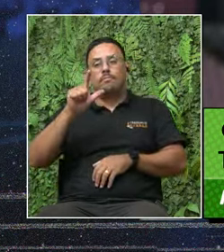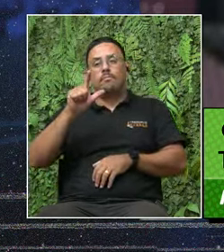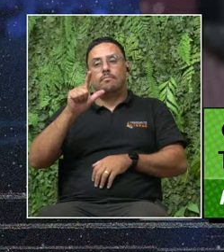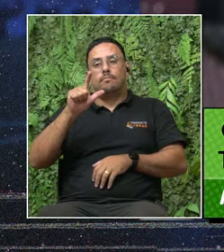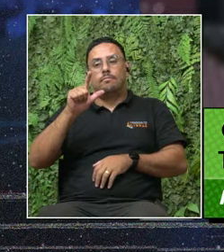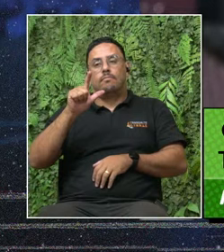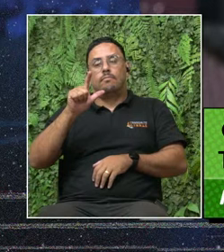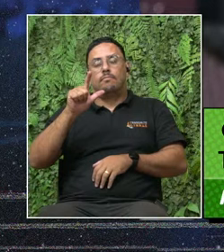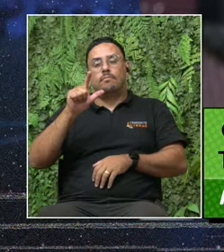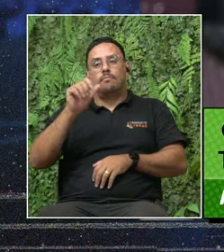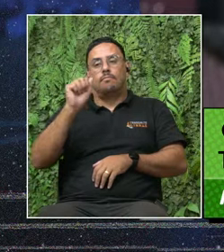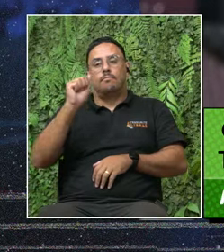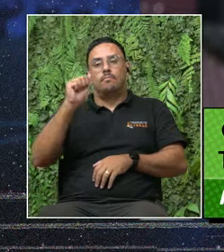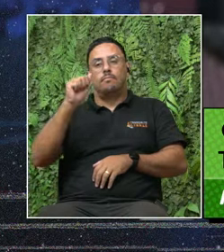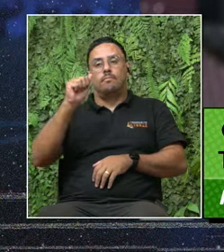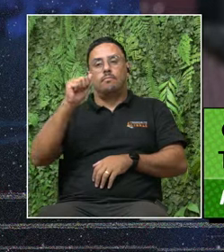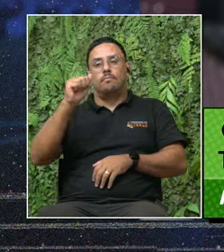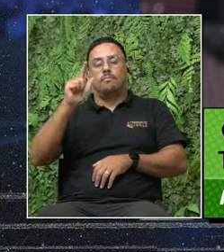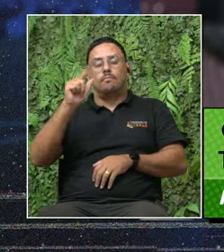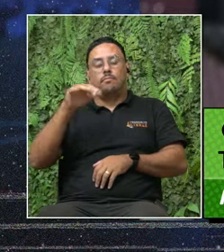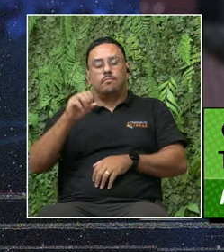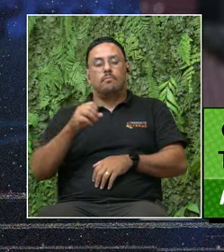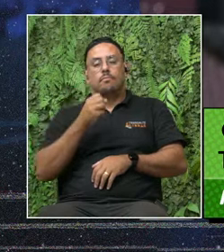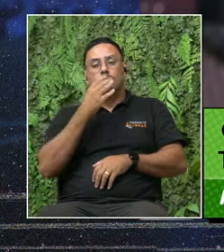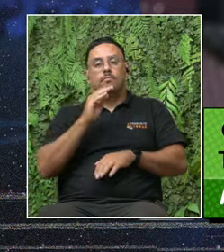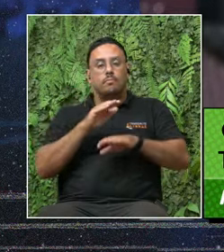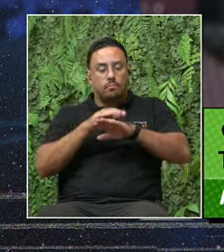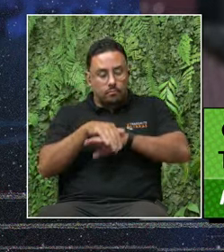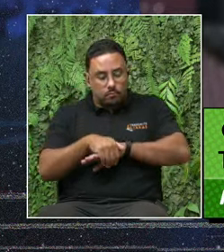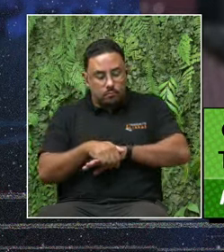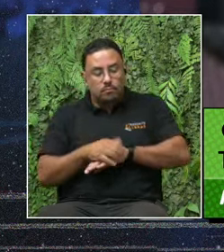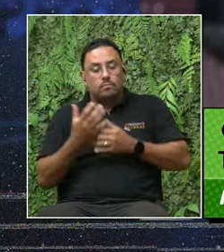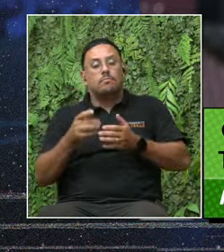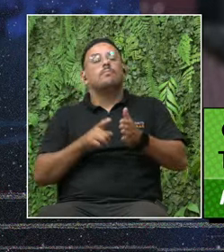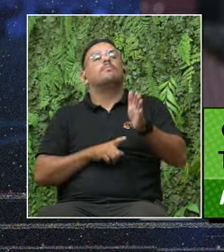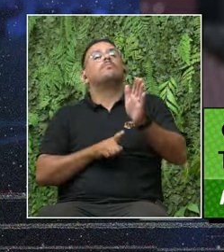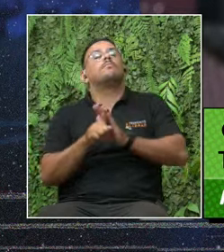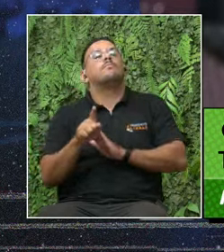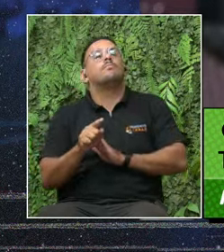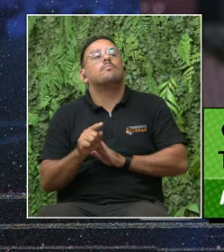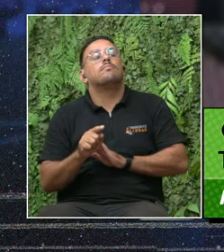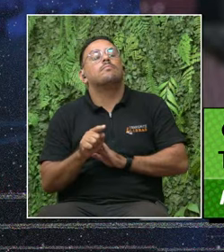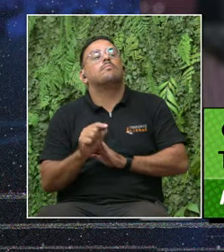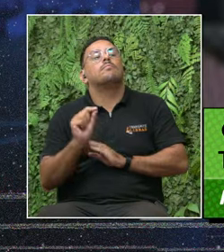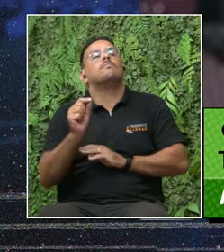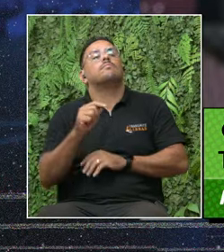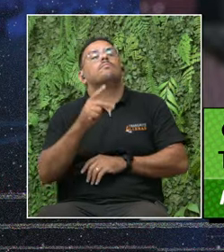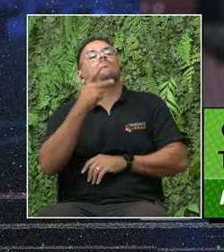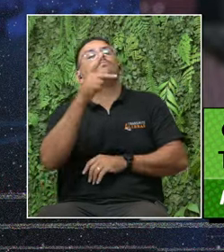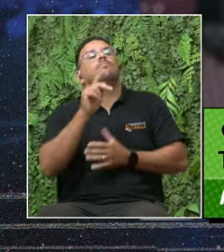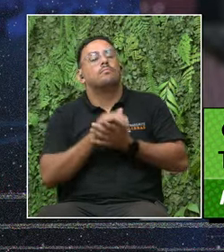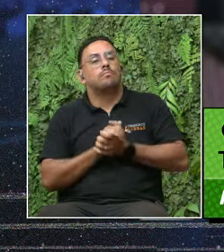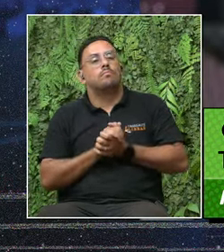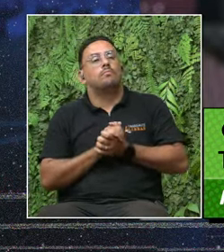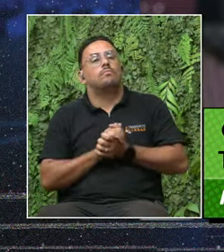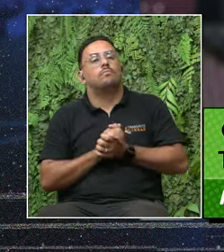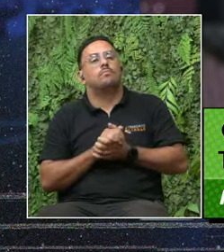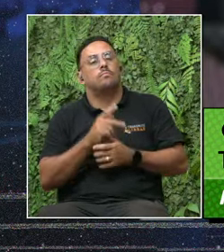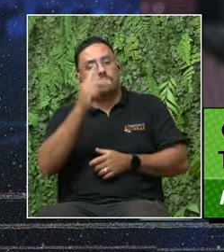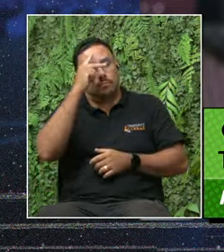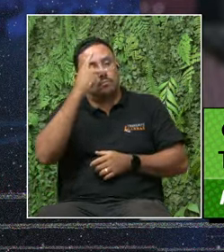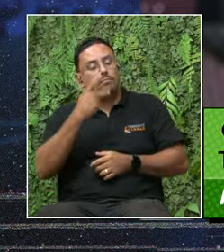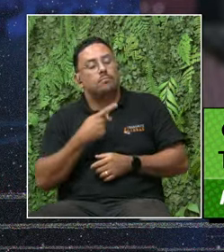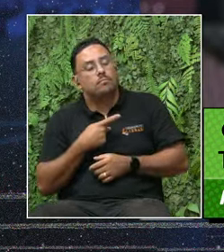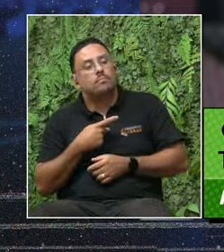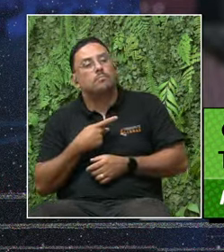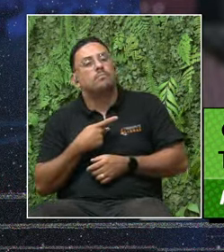Cruzeiro ele vai responder mais alguma pergunta boite eu queria te perguntar sobre a sua o seu perfil